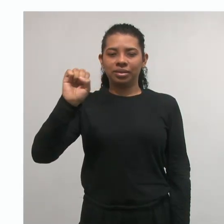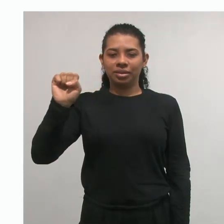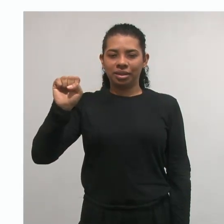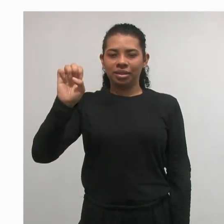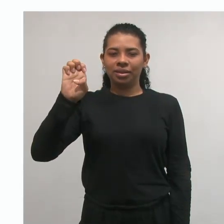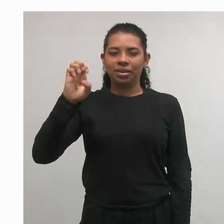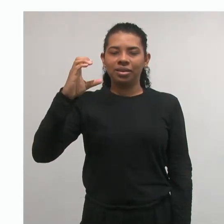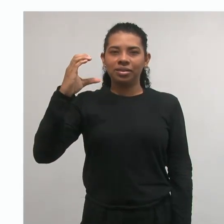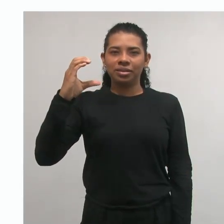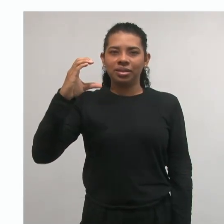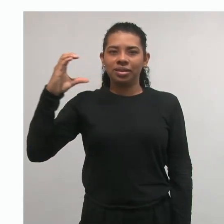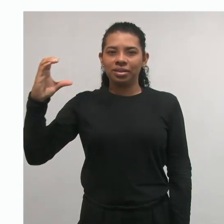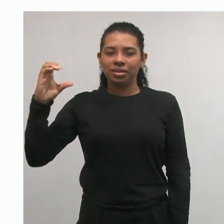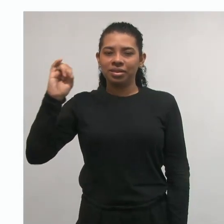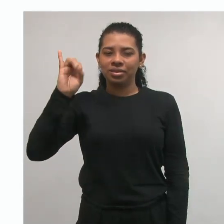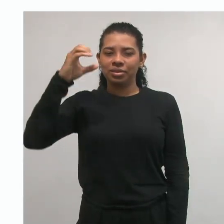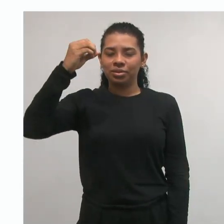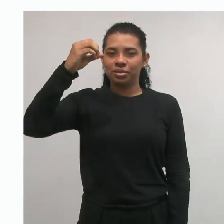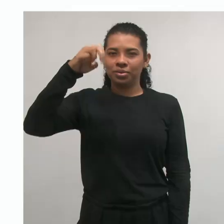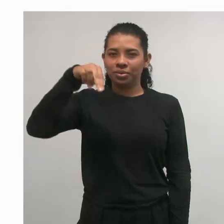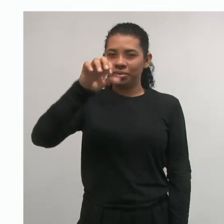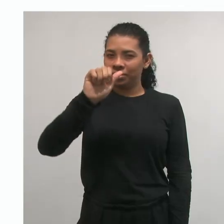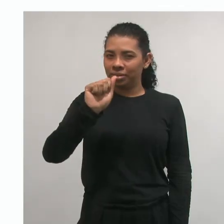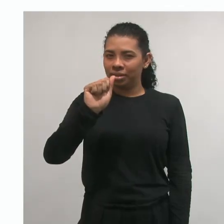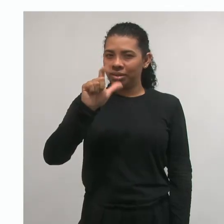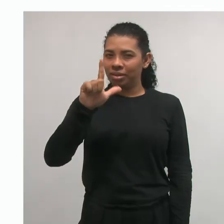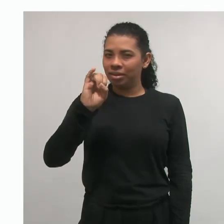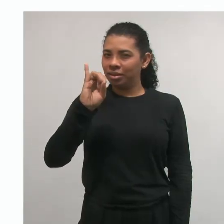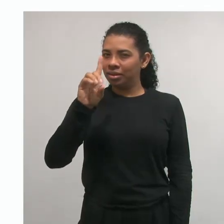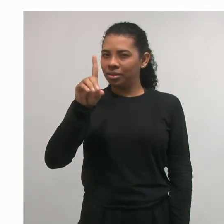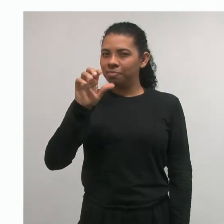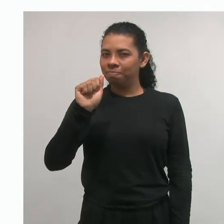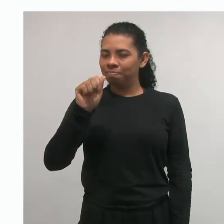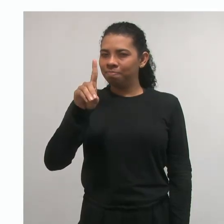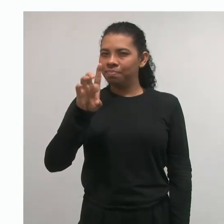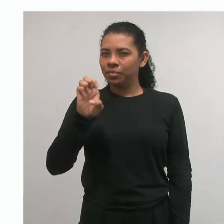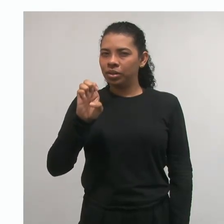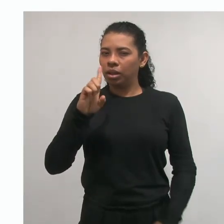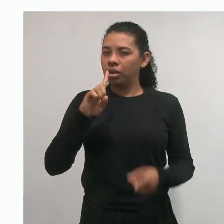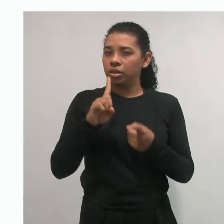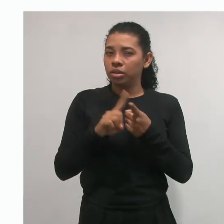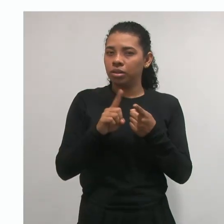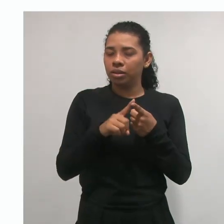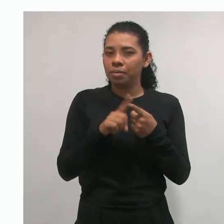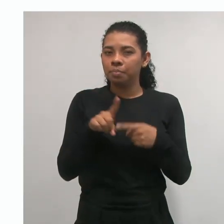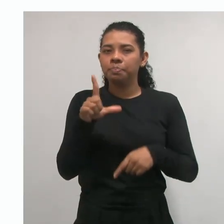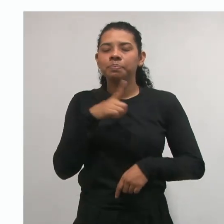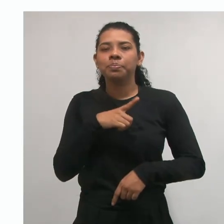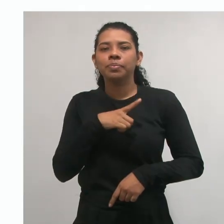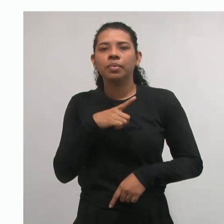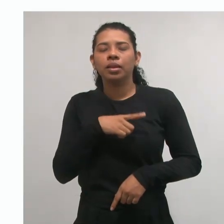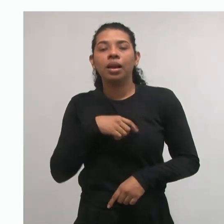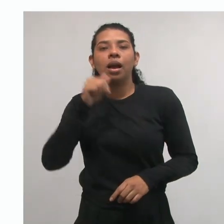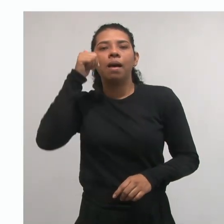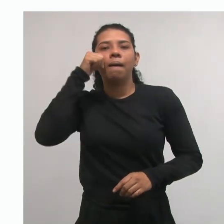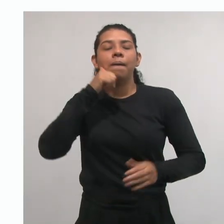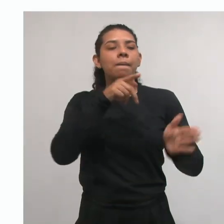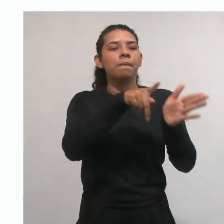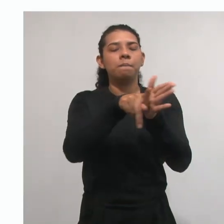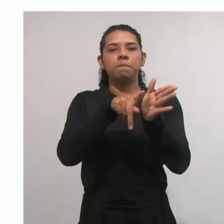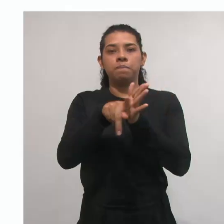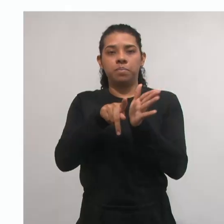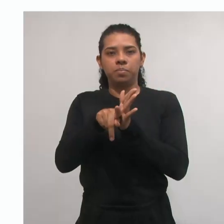foi cunhado por Kimberlé Crenshaw, né? Segundo esta autora, a